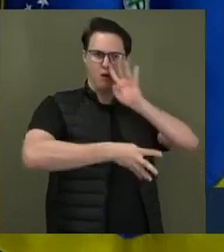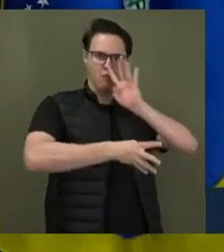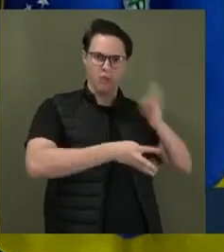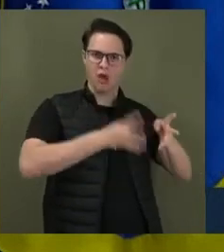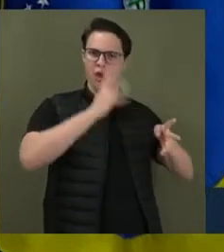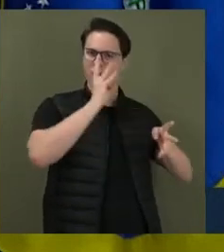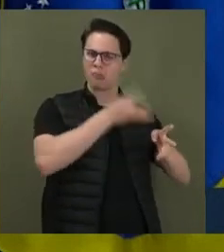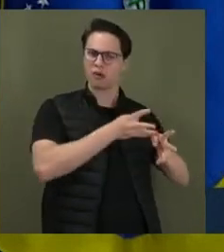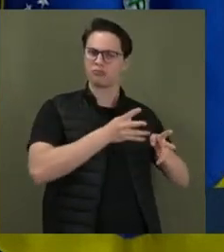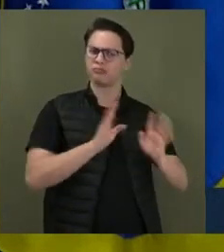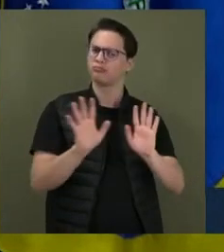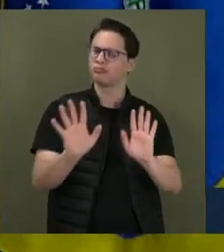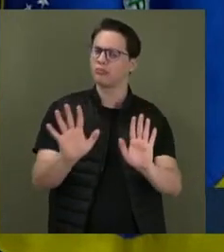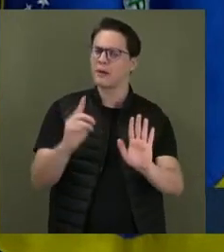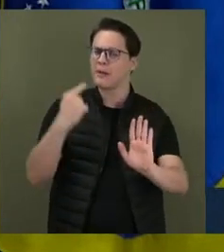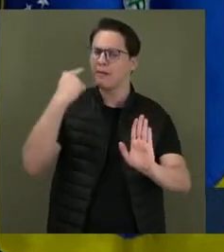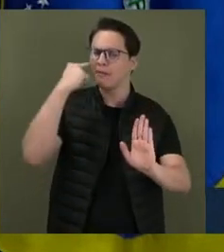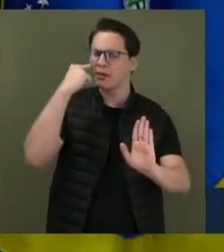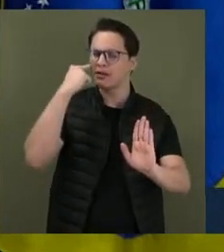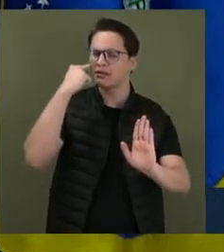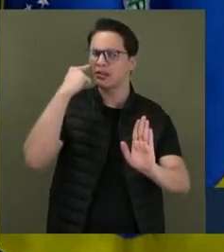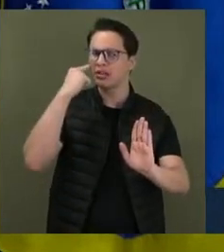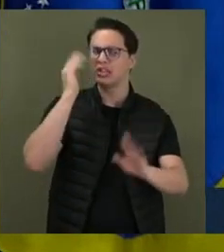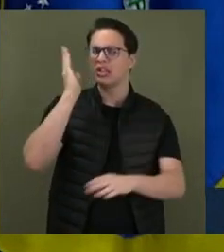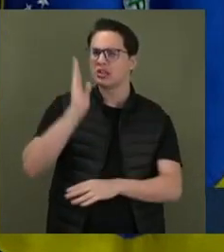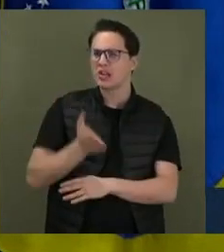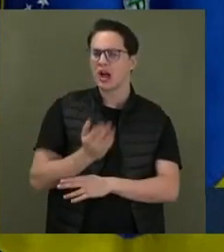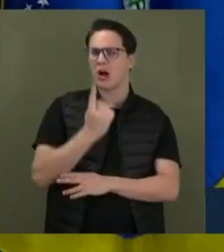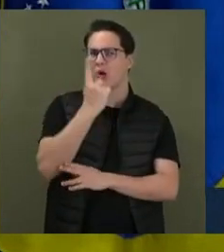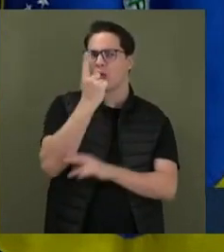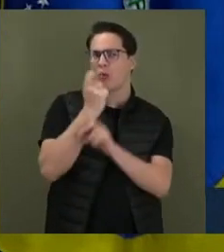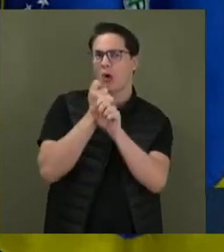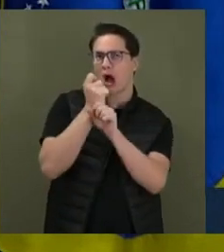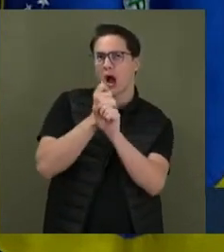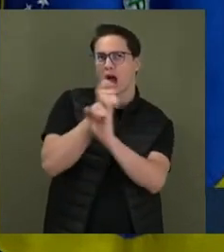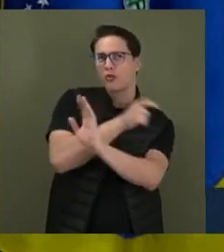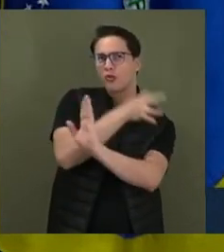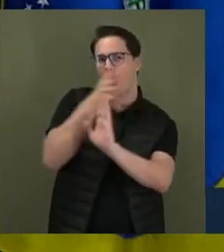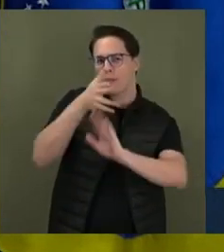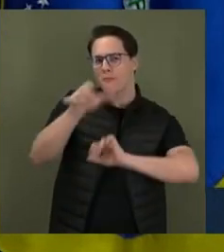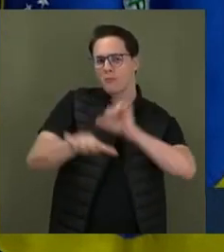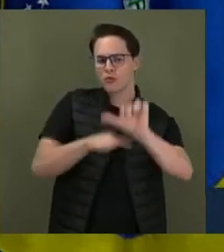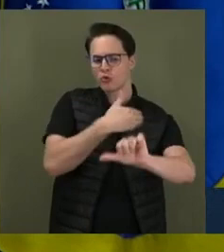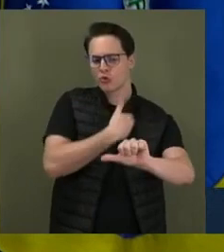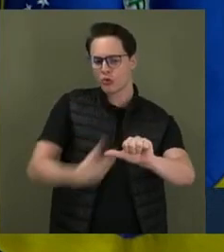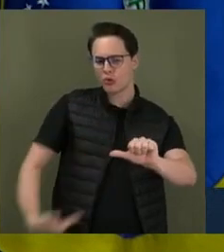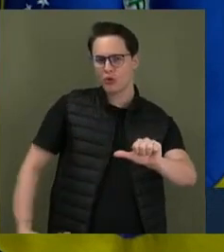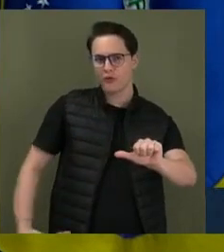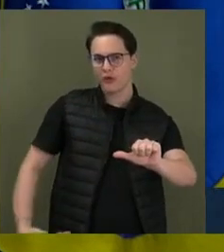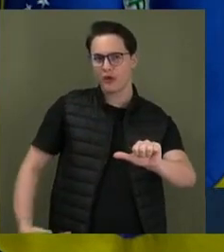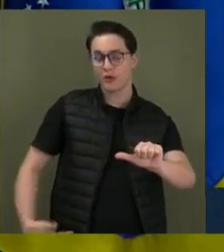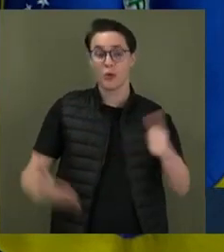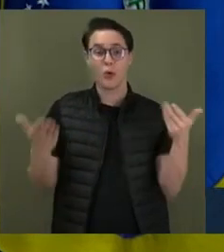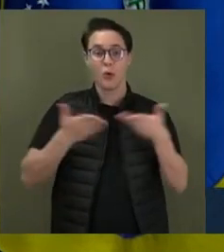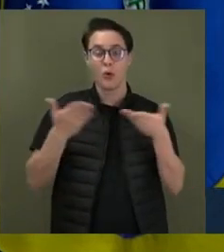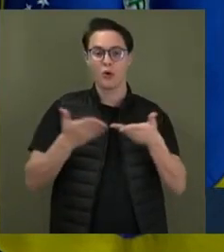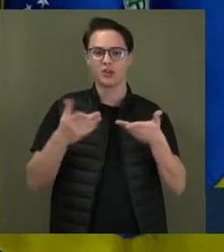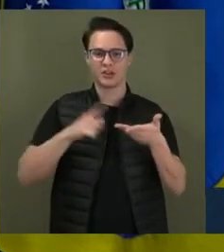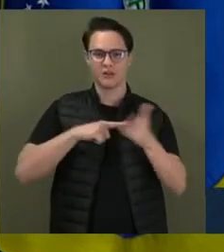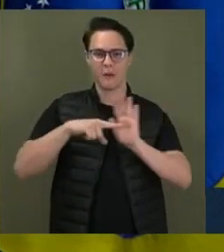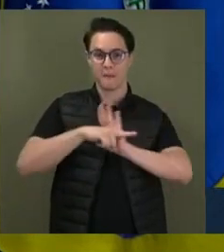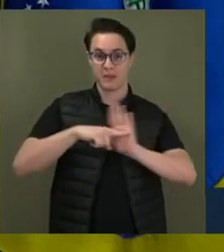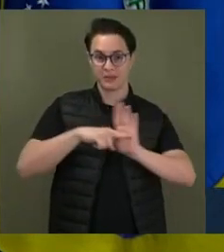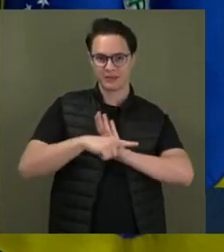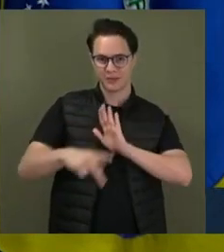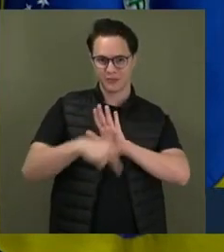esse tempo todo, Damares, 1 ano e 3 meses, 1 ano e 4 meses da eleição, foi publicado hoje uma pesquisa da Paraná